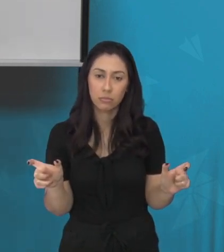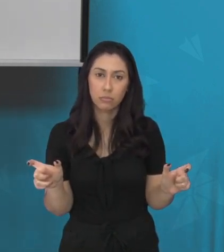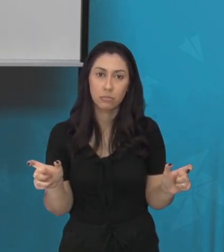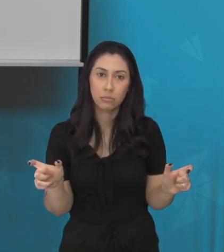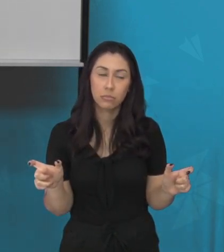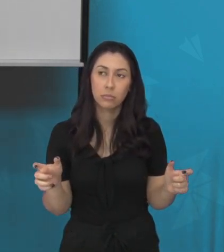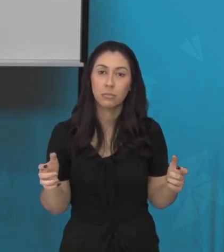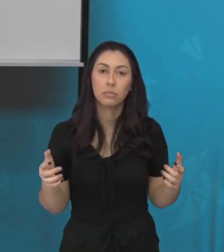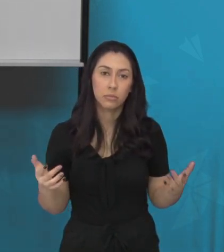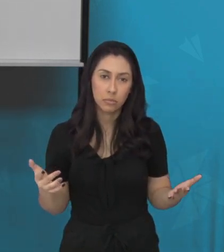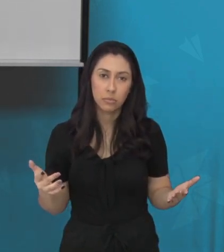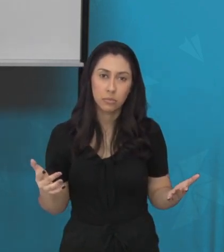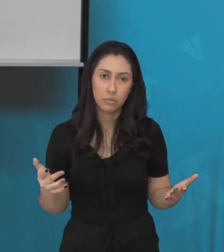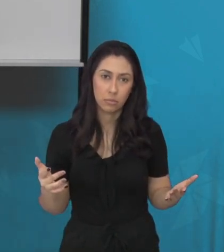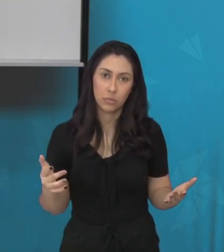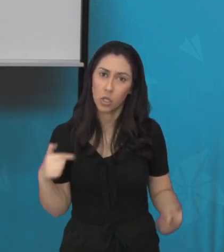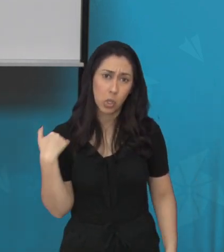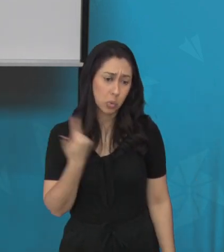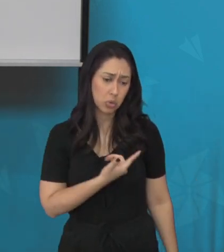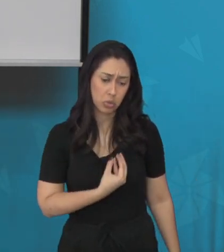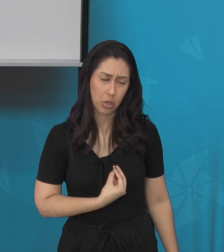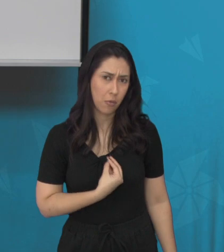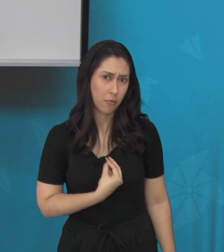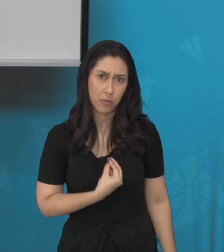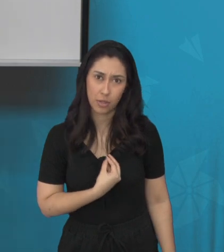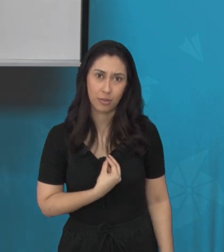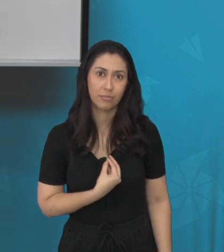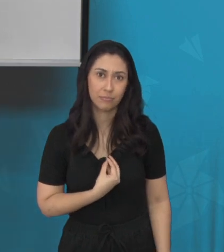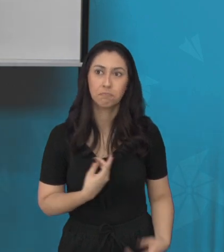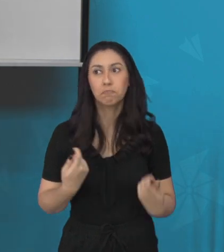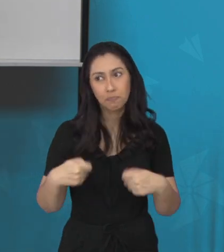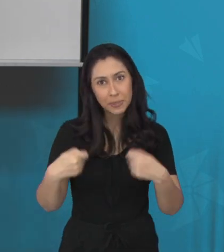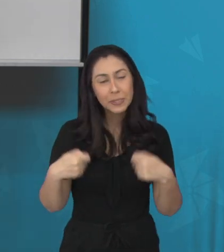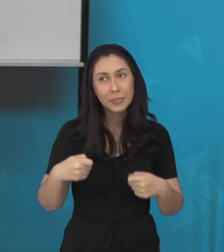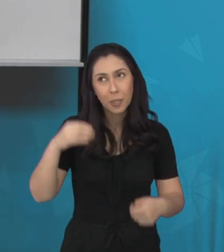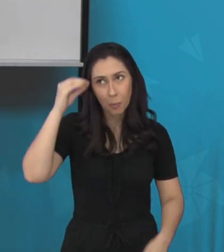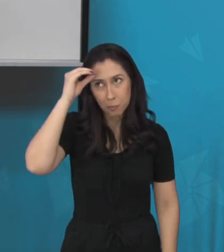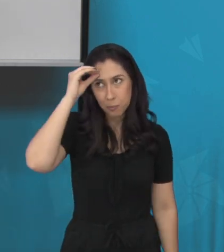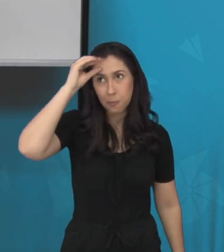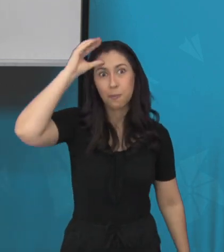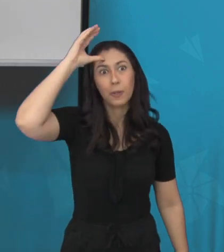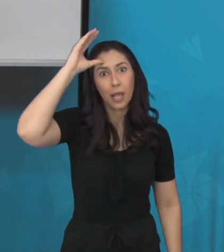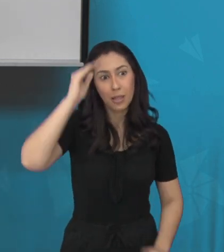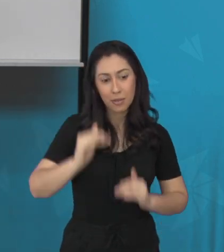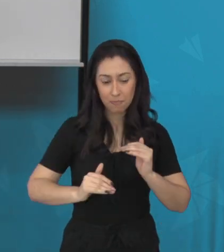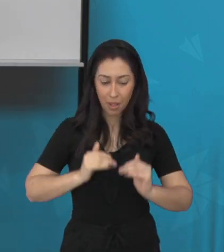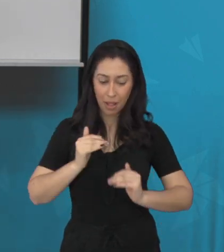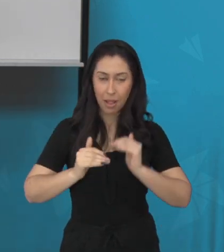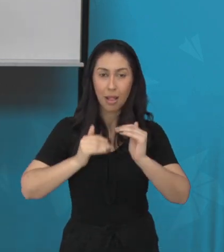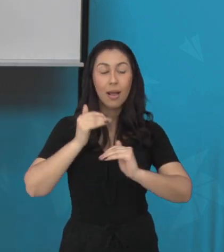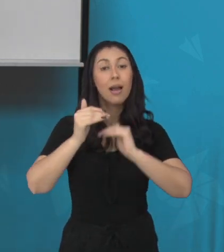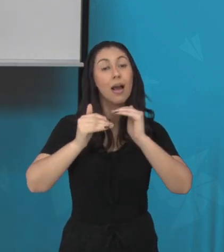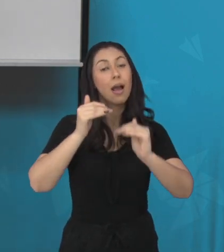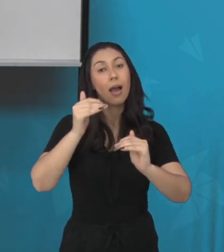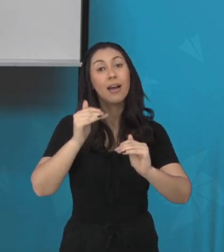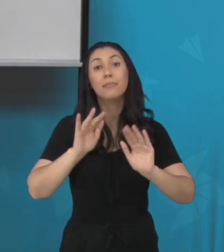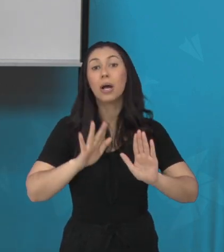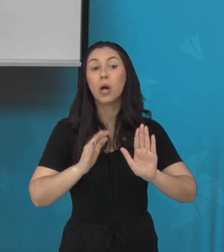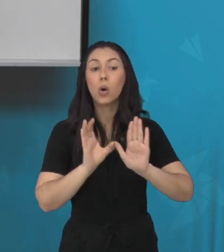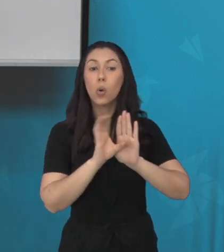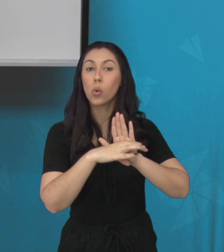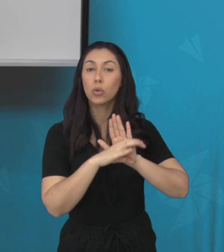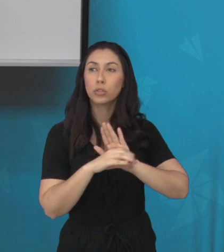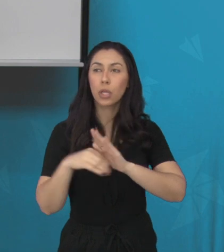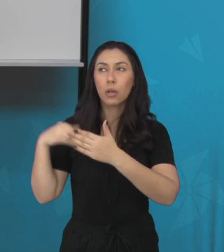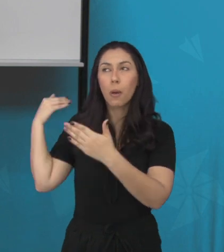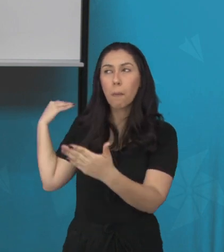conhecimento, é assim que em todas as partes da nossa vida que funciona, a gente começa a evoluir, mas os conceitos que nós aprendemos lá